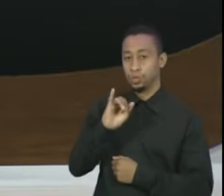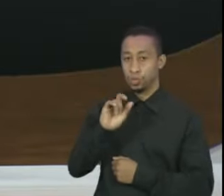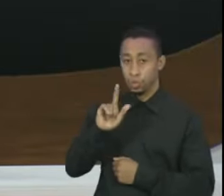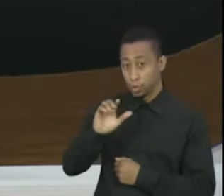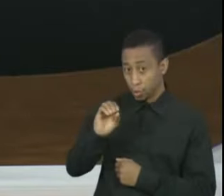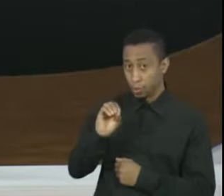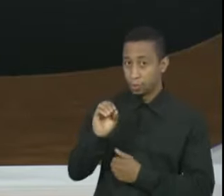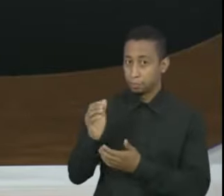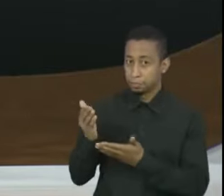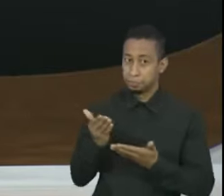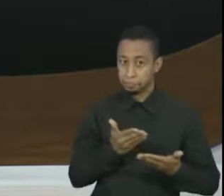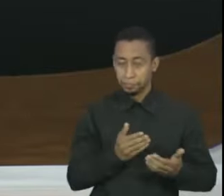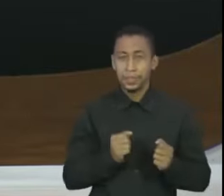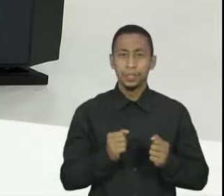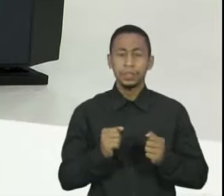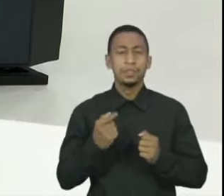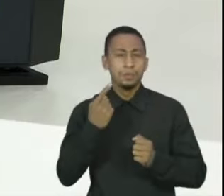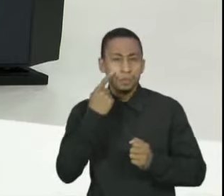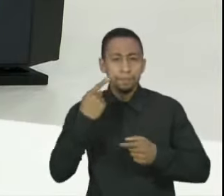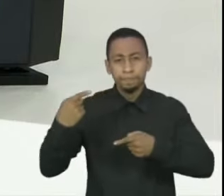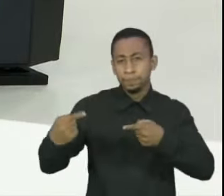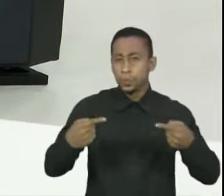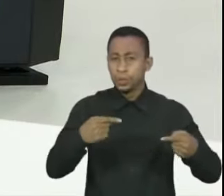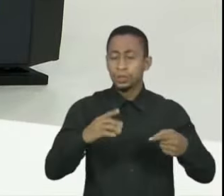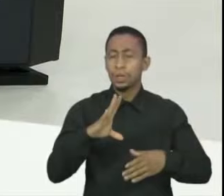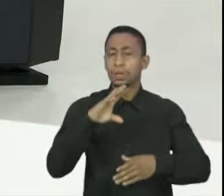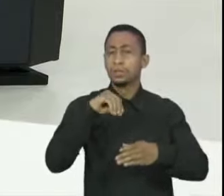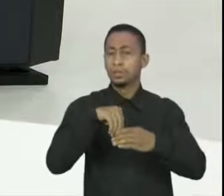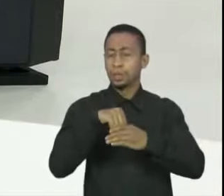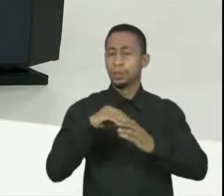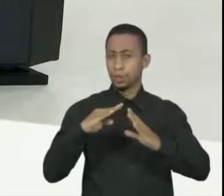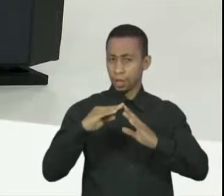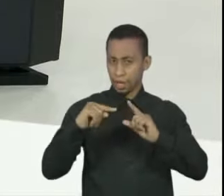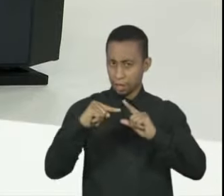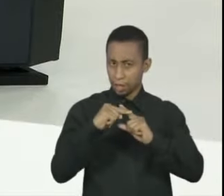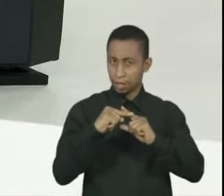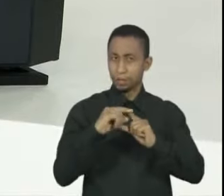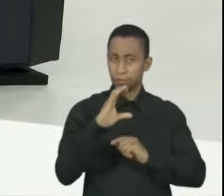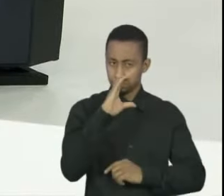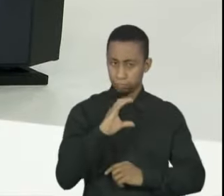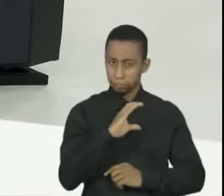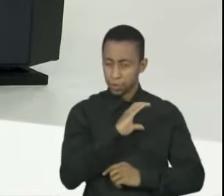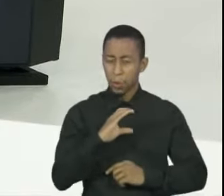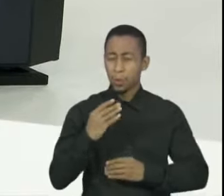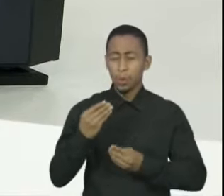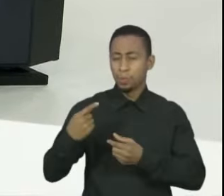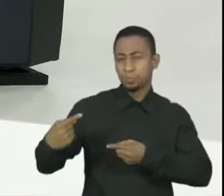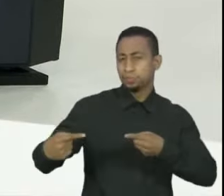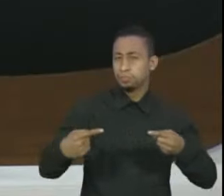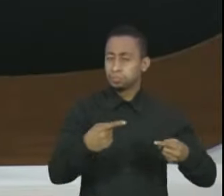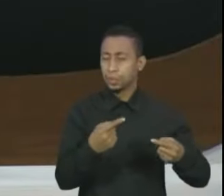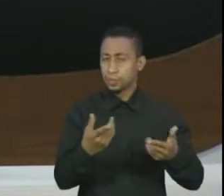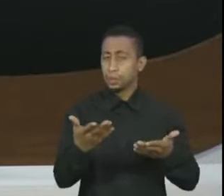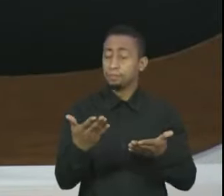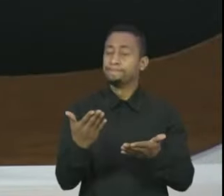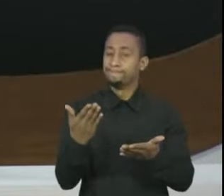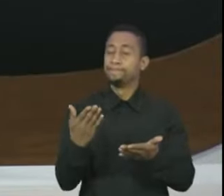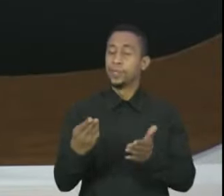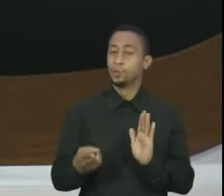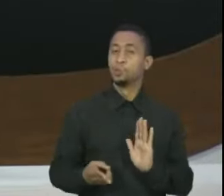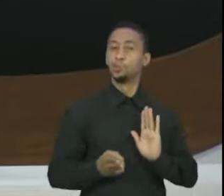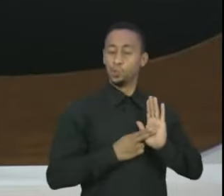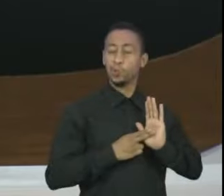respeito da polarização política dentro da igreja e do acirramento dessa polarização nos últimos anos que o senhor reconheceu